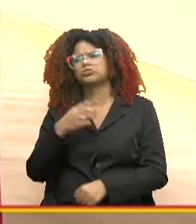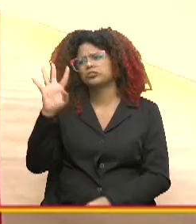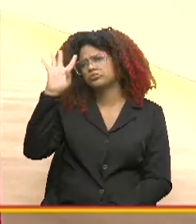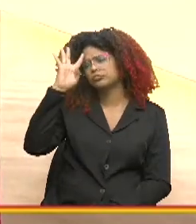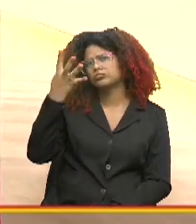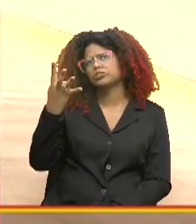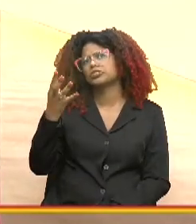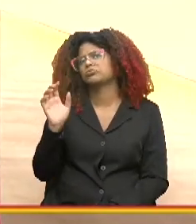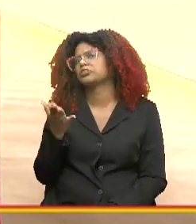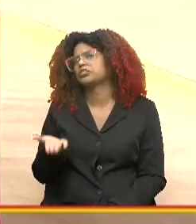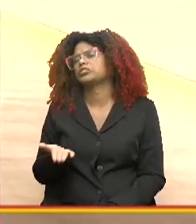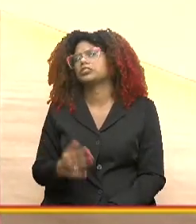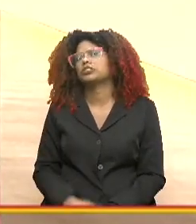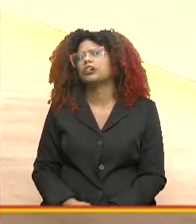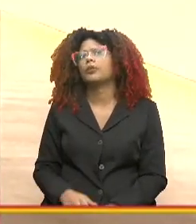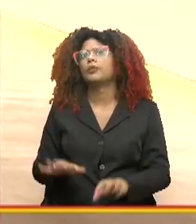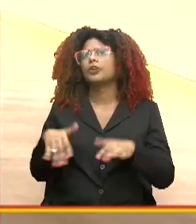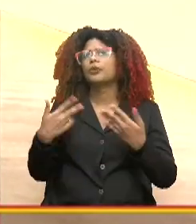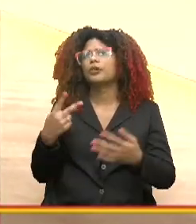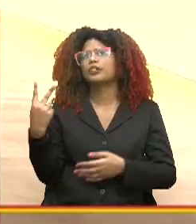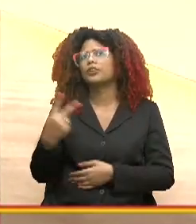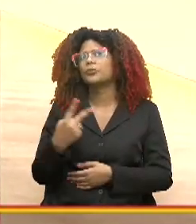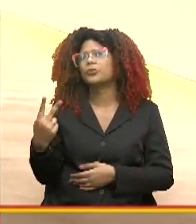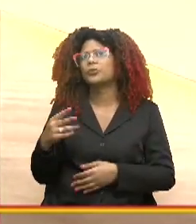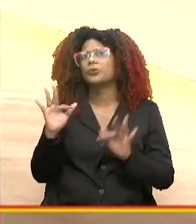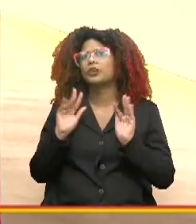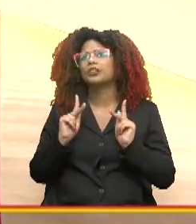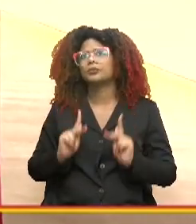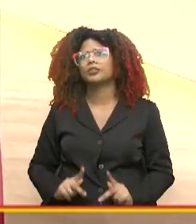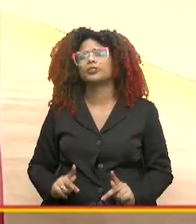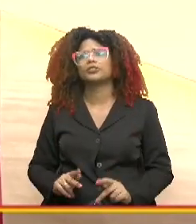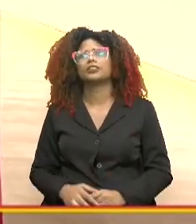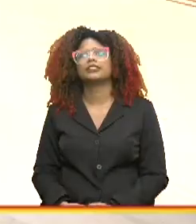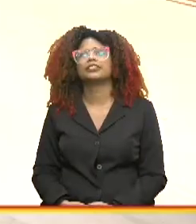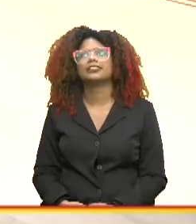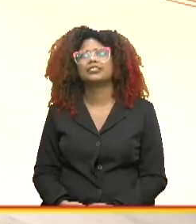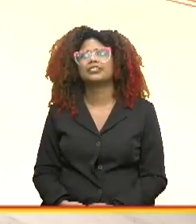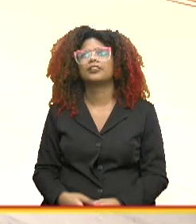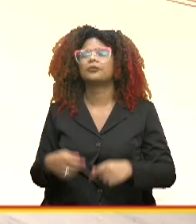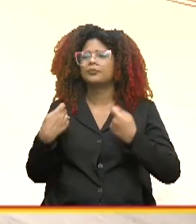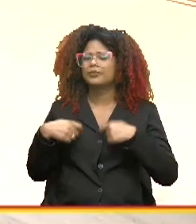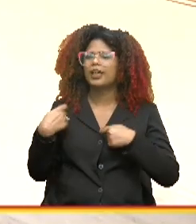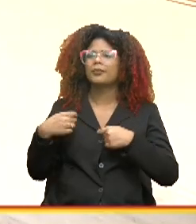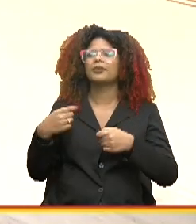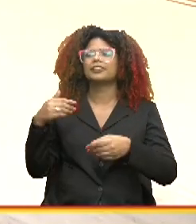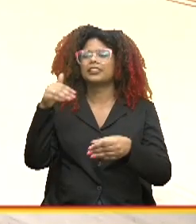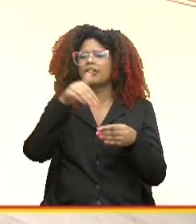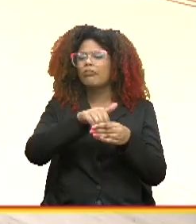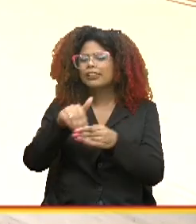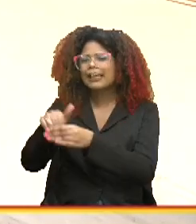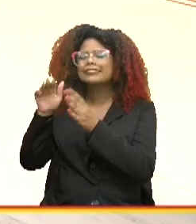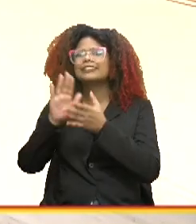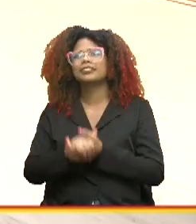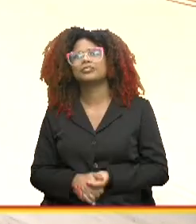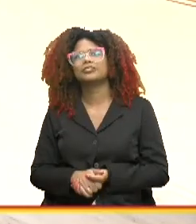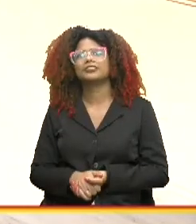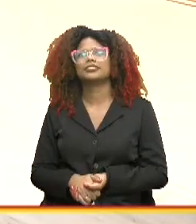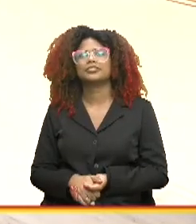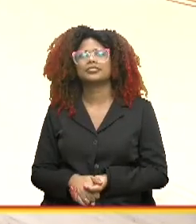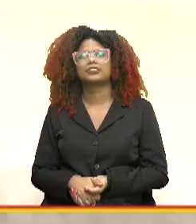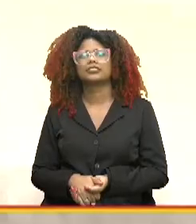e quando são duas pessoas assim a gente tem que ter uma deliberação os filhos de vocês